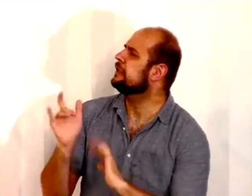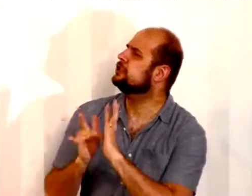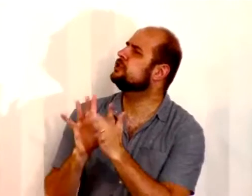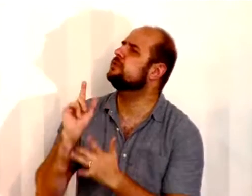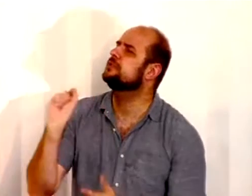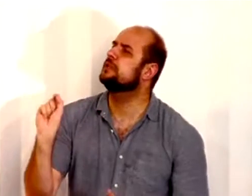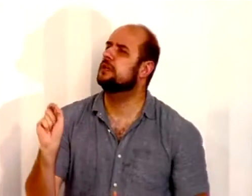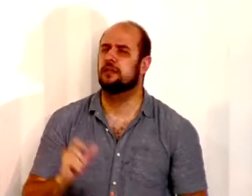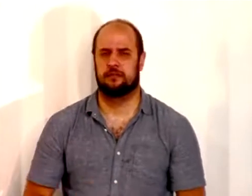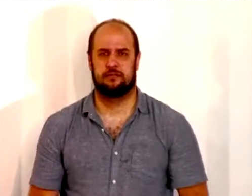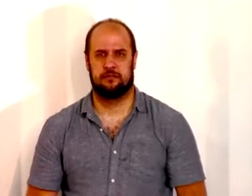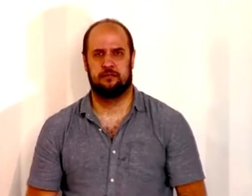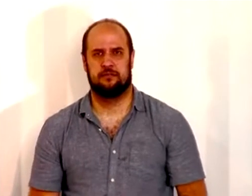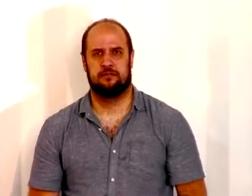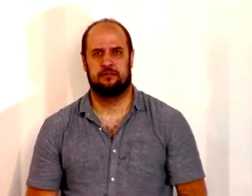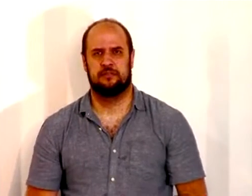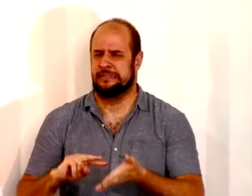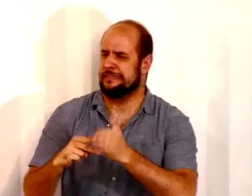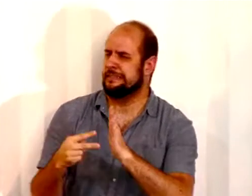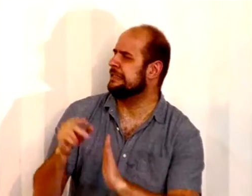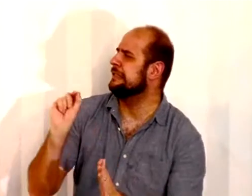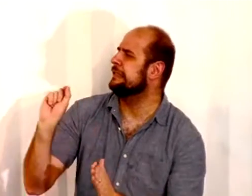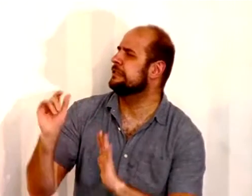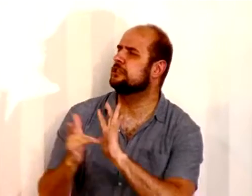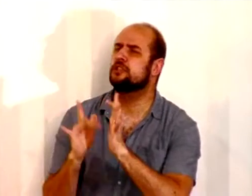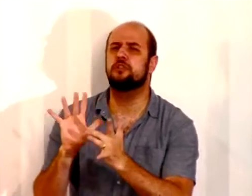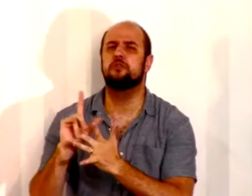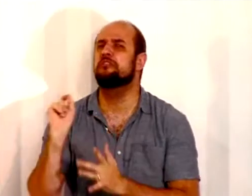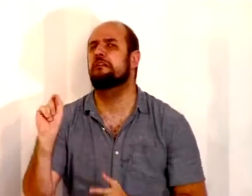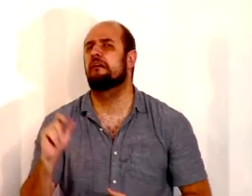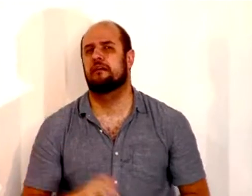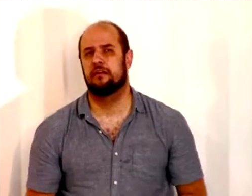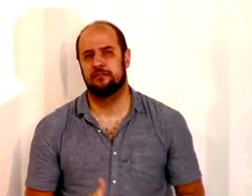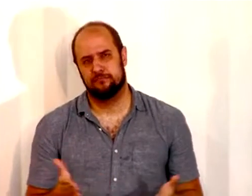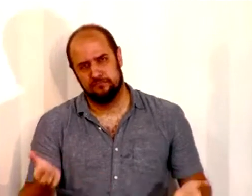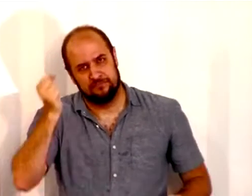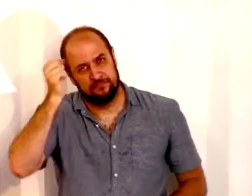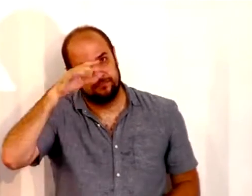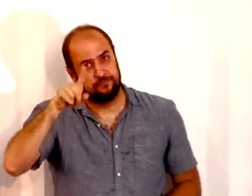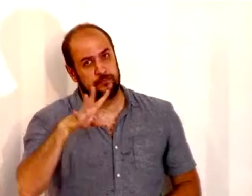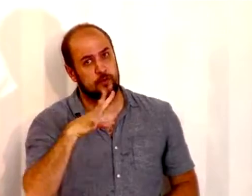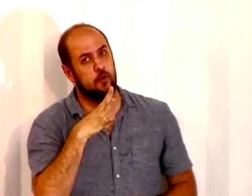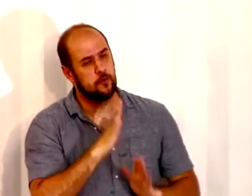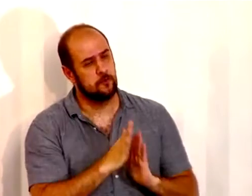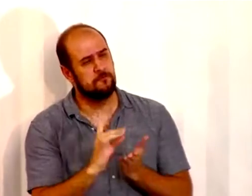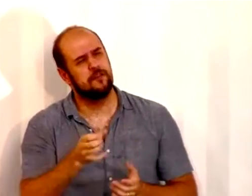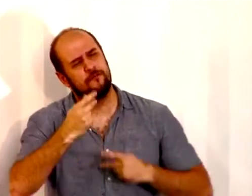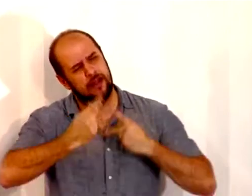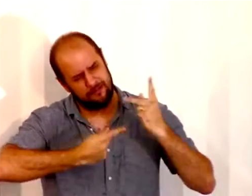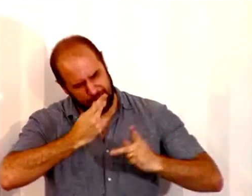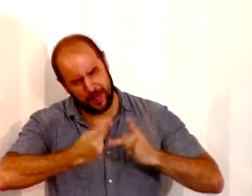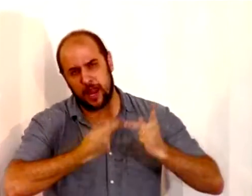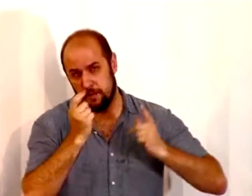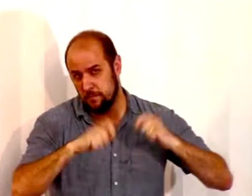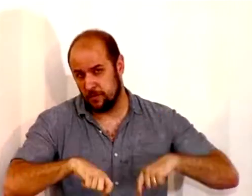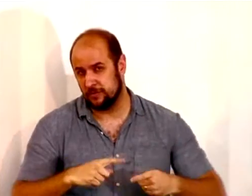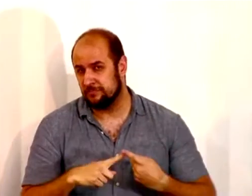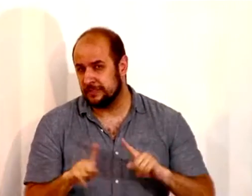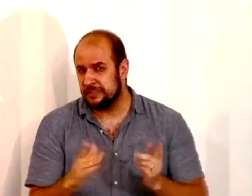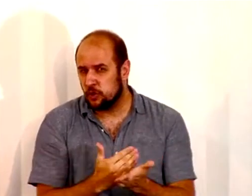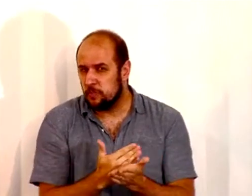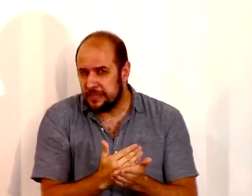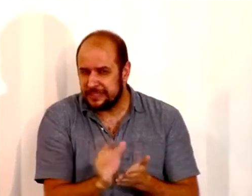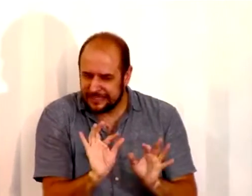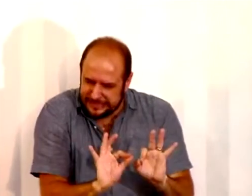Jesus, o que significa o nome de Jesus, claro que você, conhecendo a palavra de Deus, poderá discorrer outros textos, mas começa